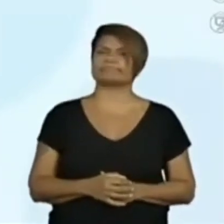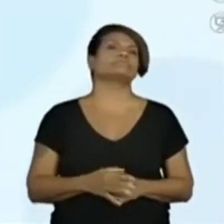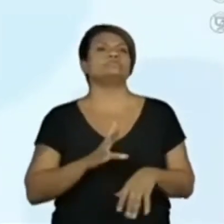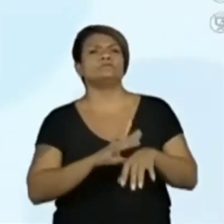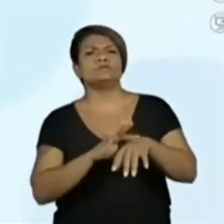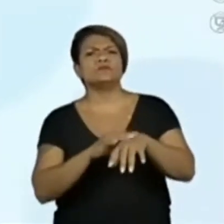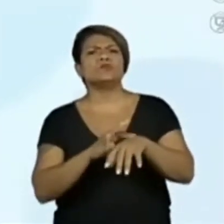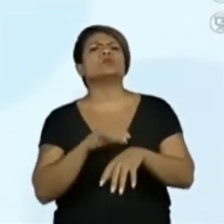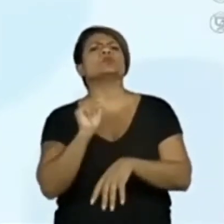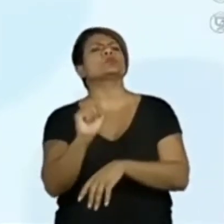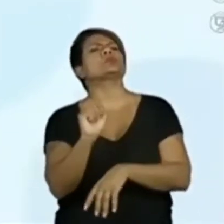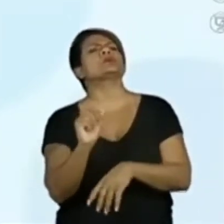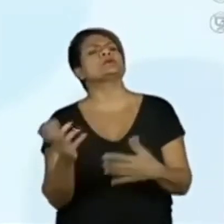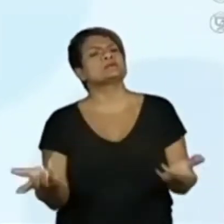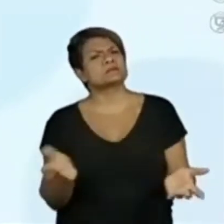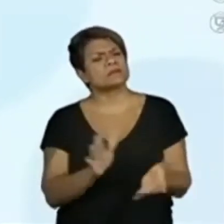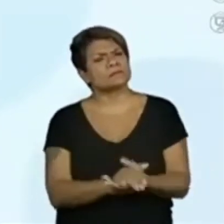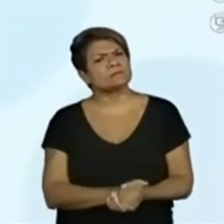doença será essa, hein?